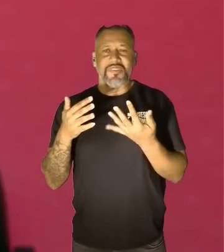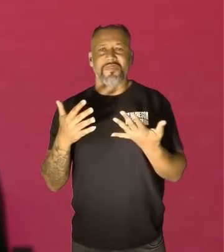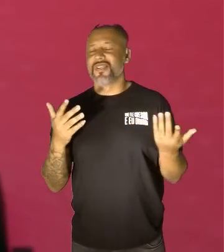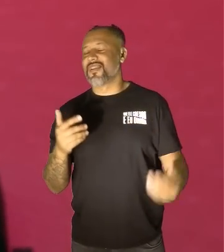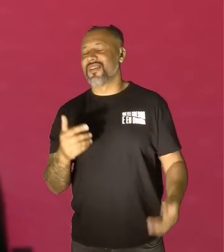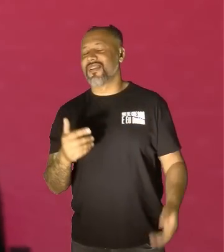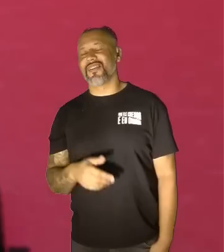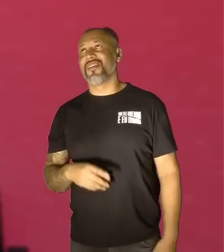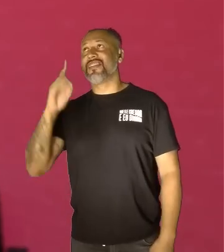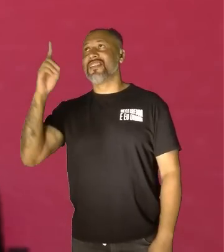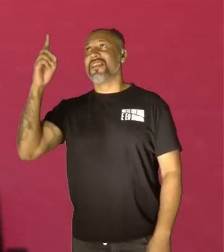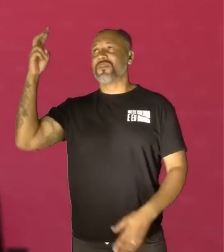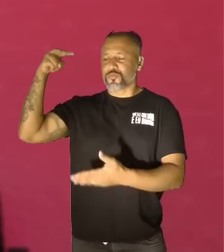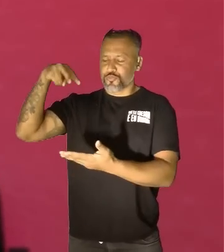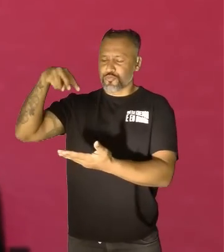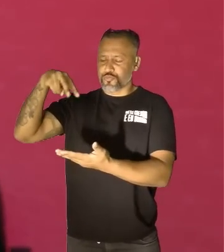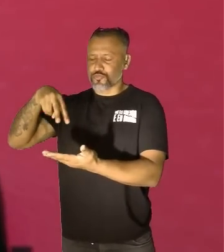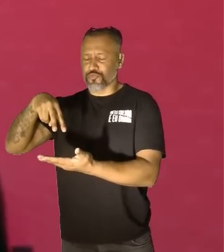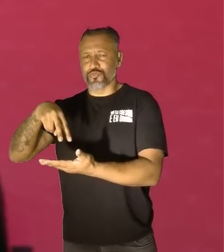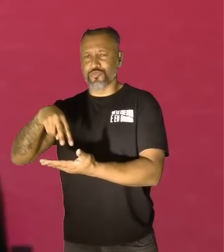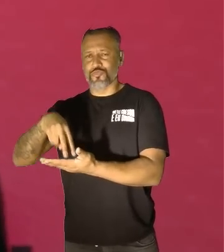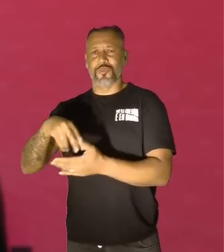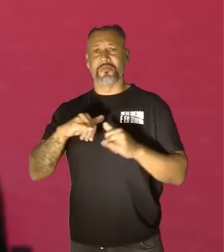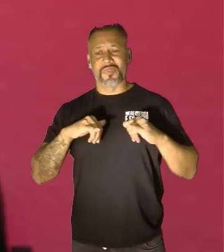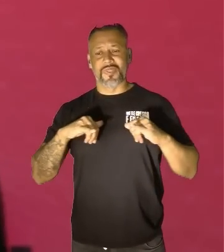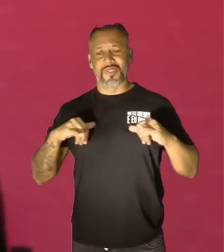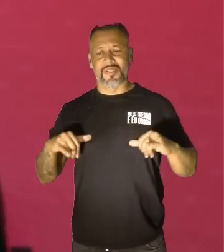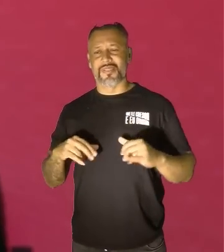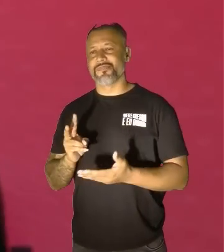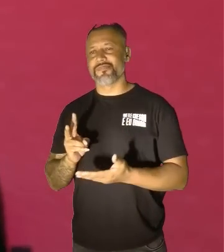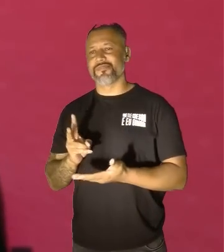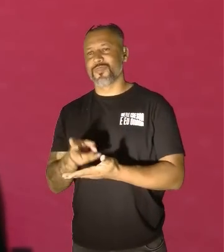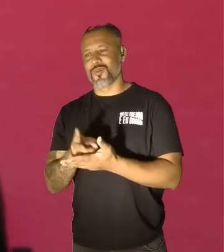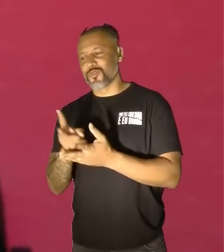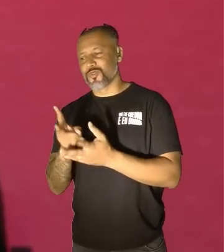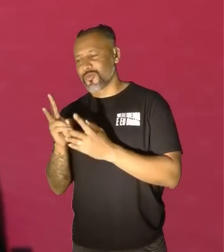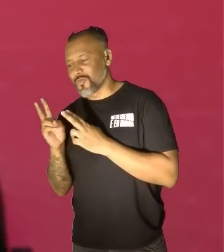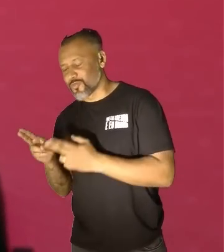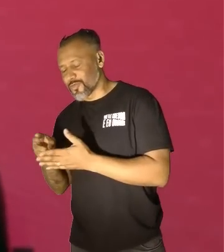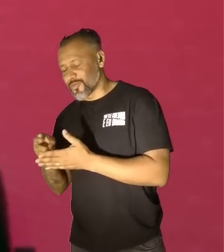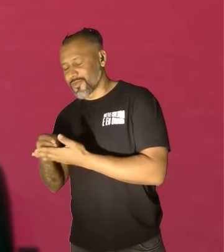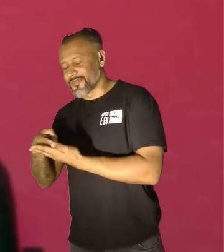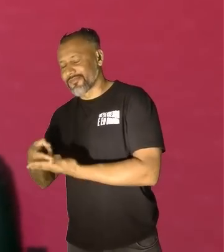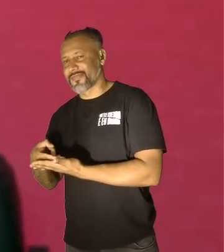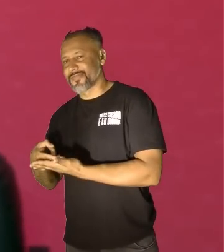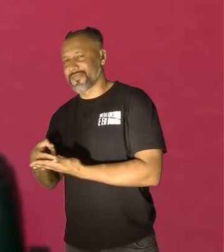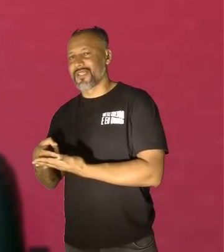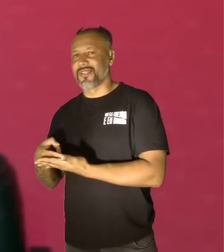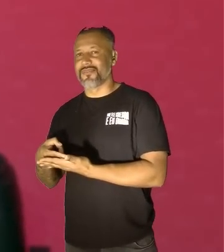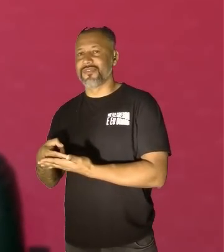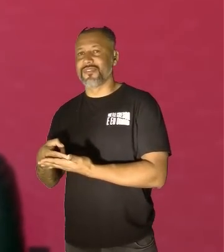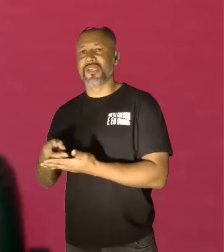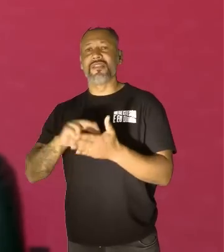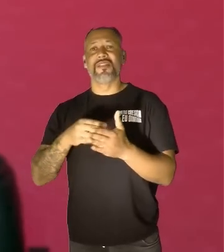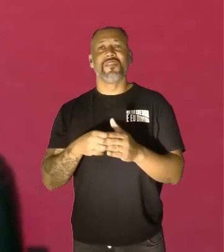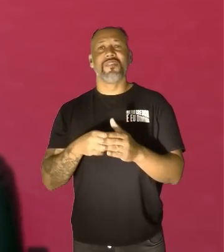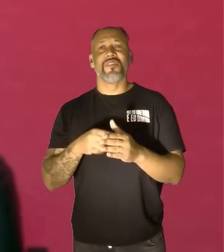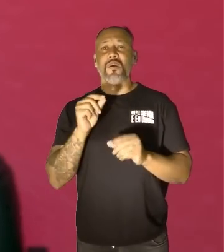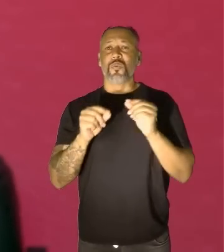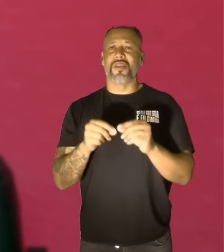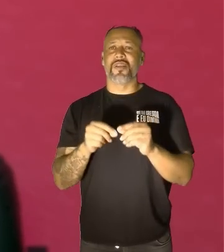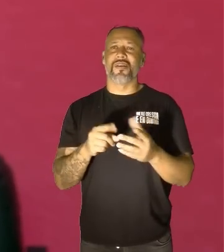Eli disse: eu vou ficar no lugar de costume. Meu irmão, largue as suas manias. Minha